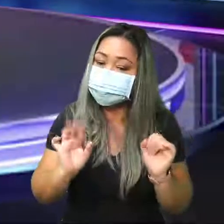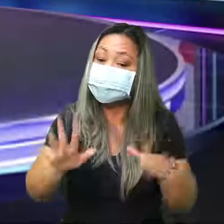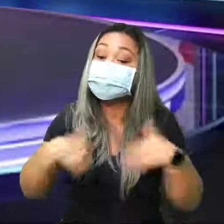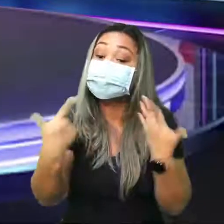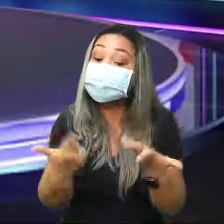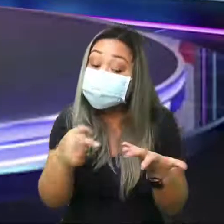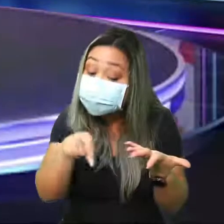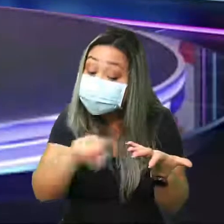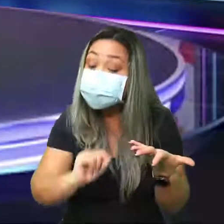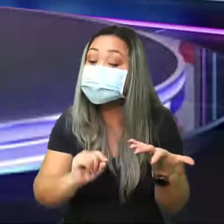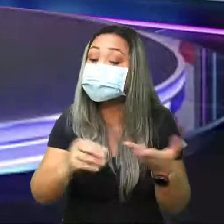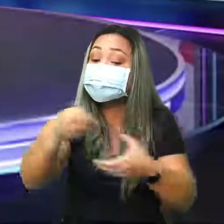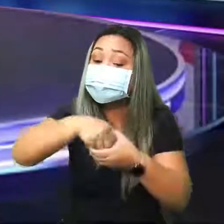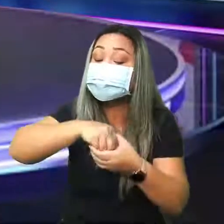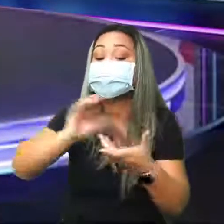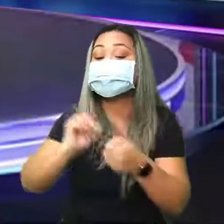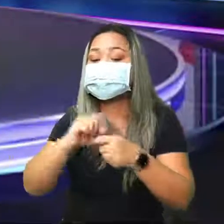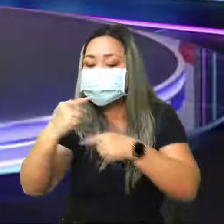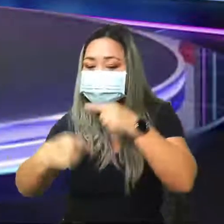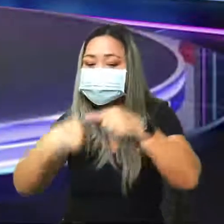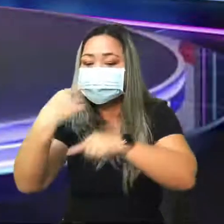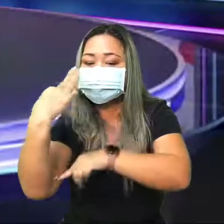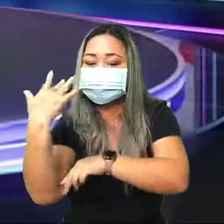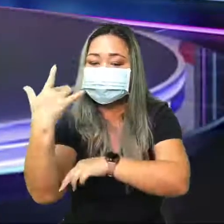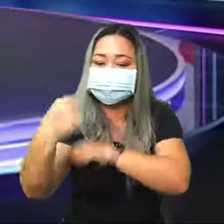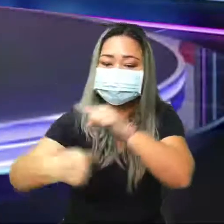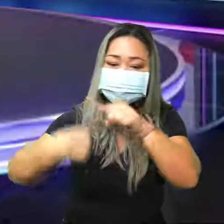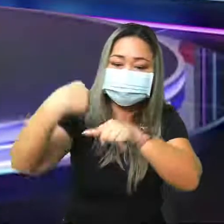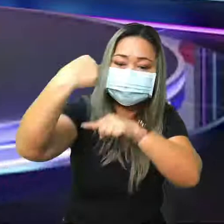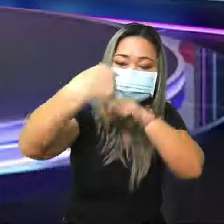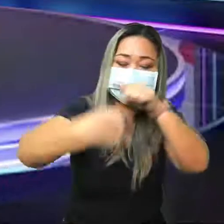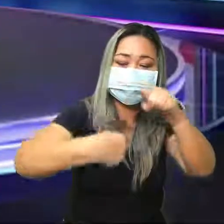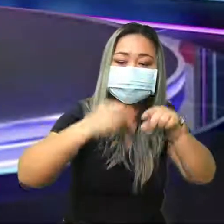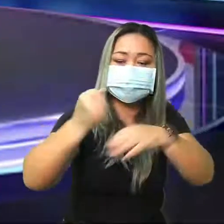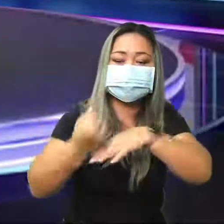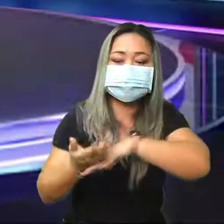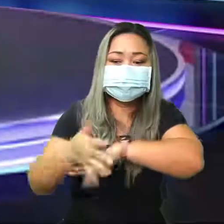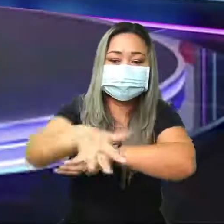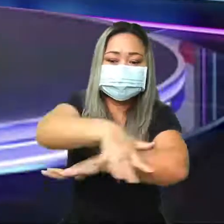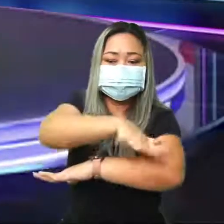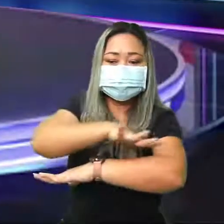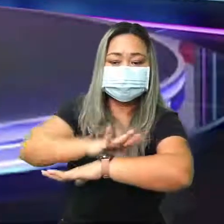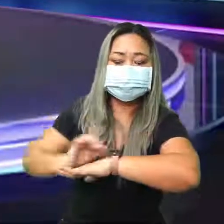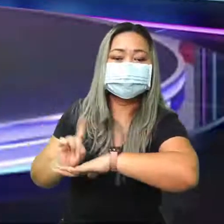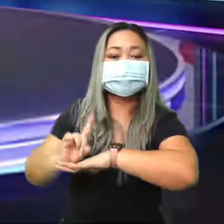papel dele ali na cadeia alimentar, no equilíbrio daquele ecossistema?